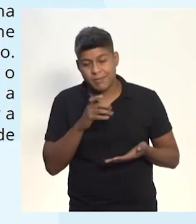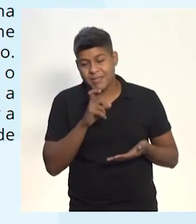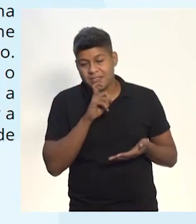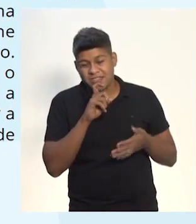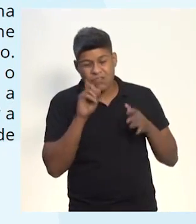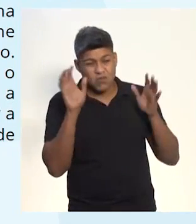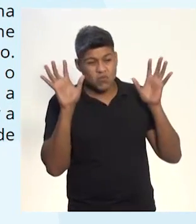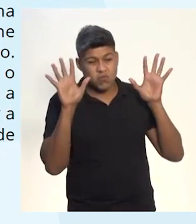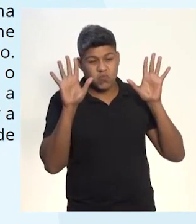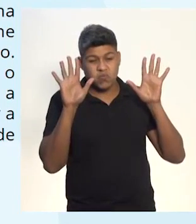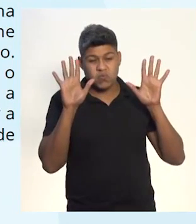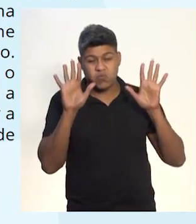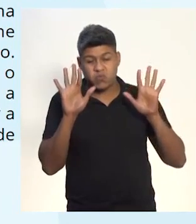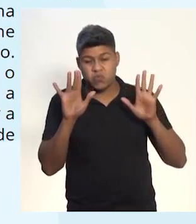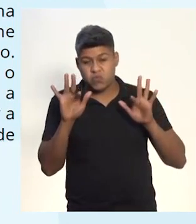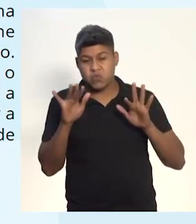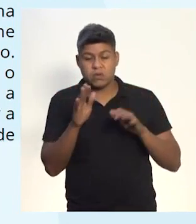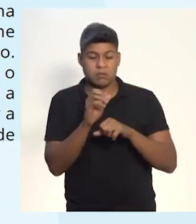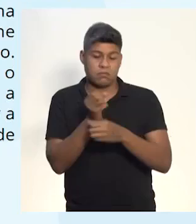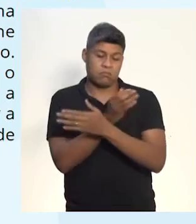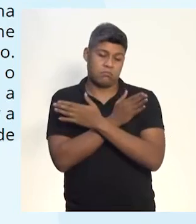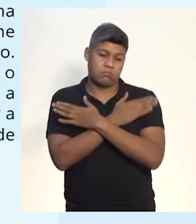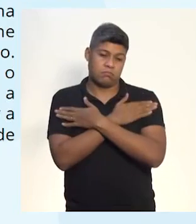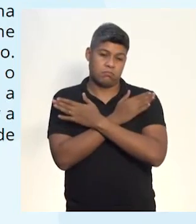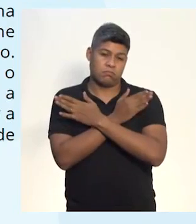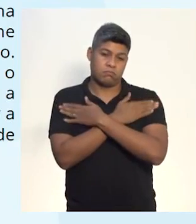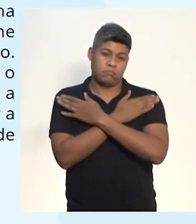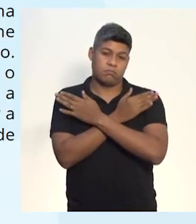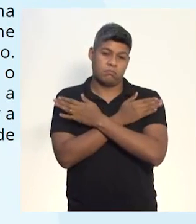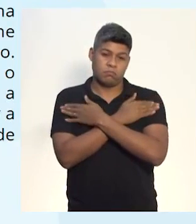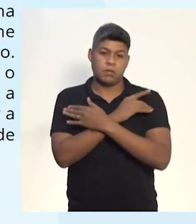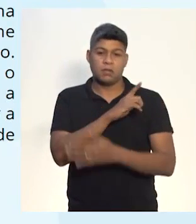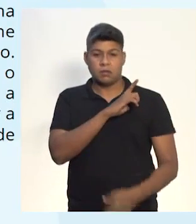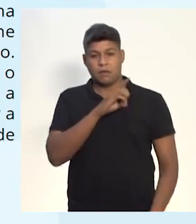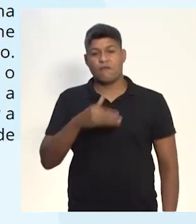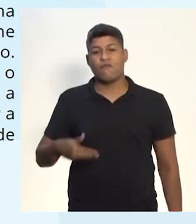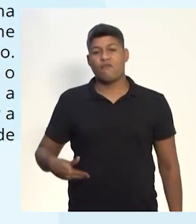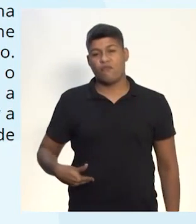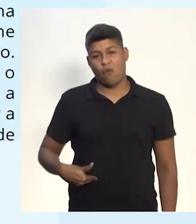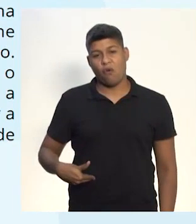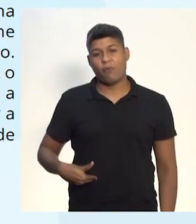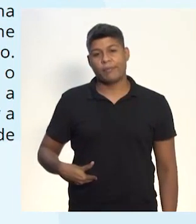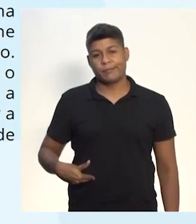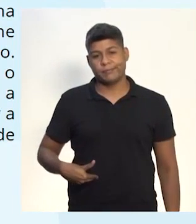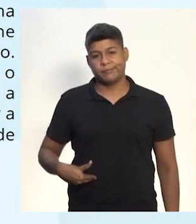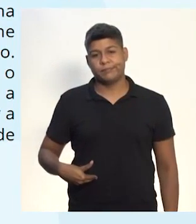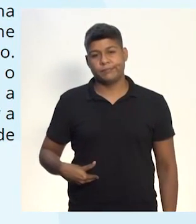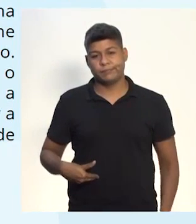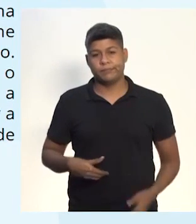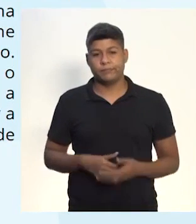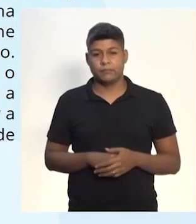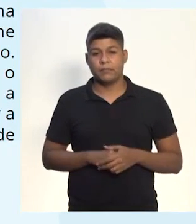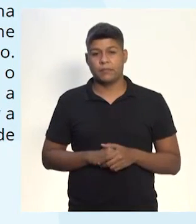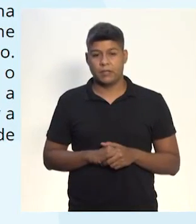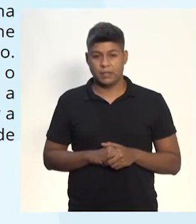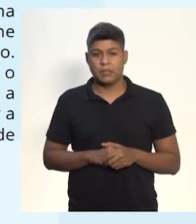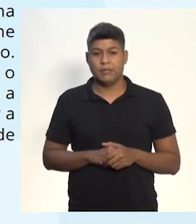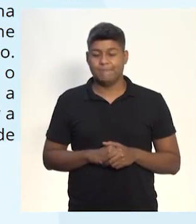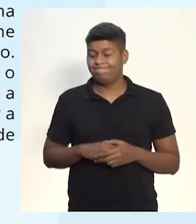rigoroso, perdeu o emprego. A fome chegou para aquela família tão miserável. Valjean se